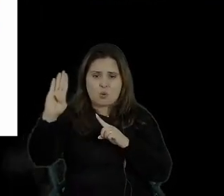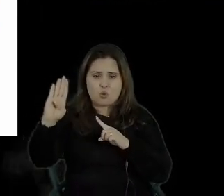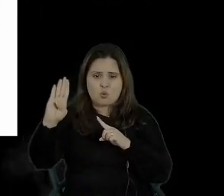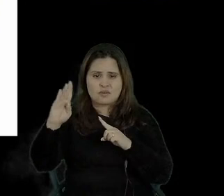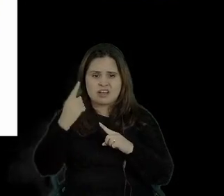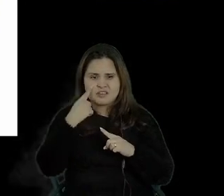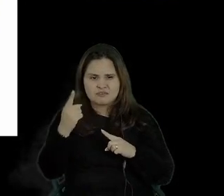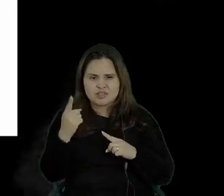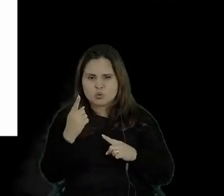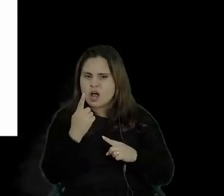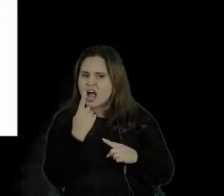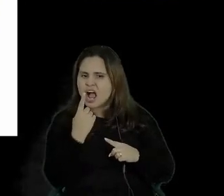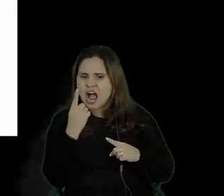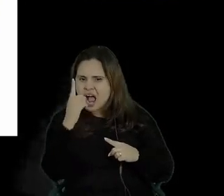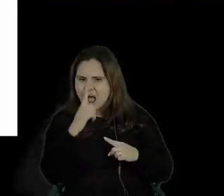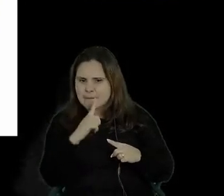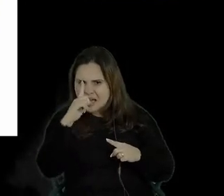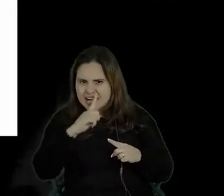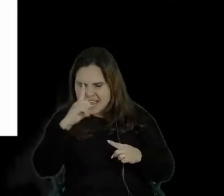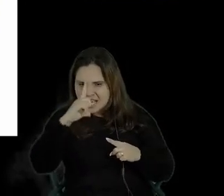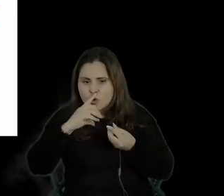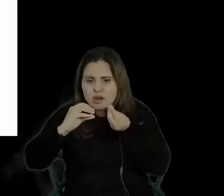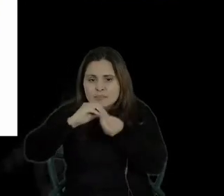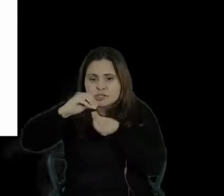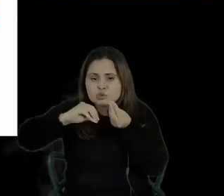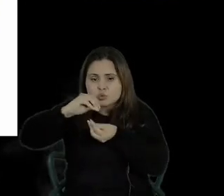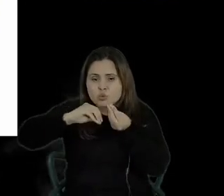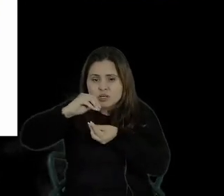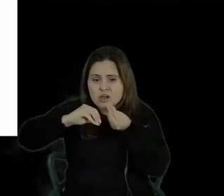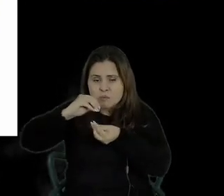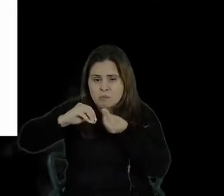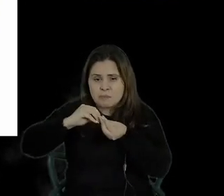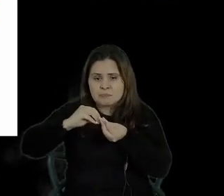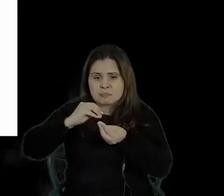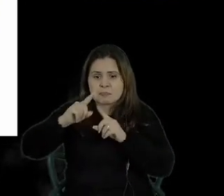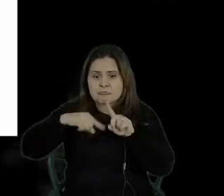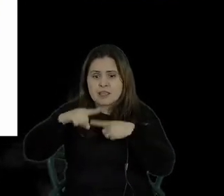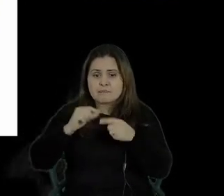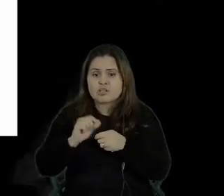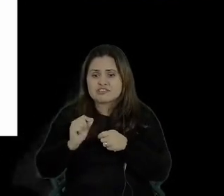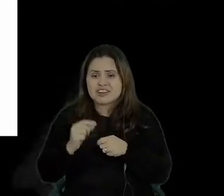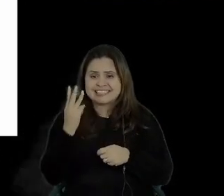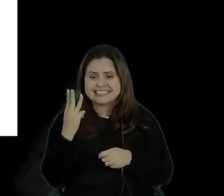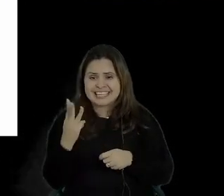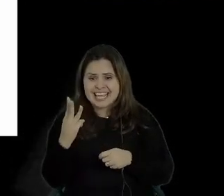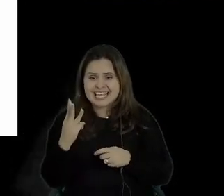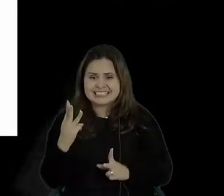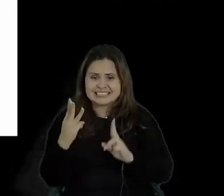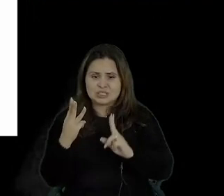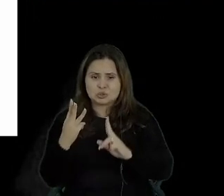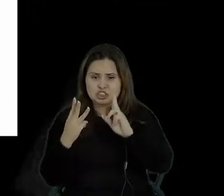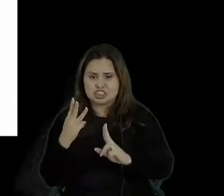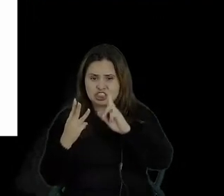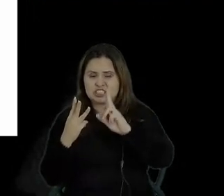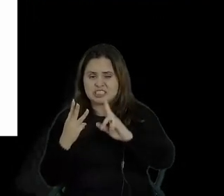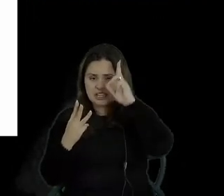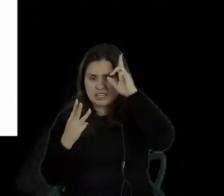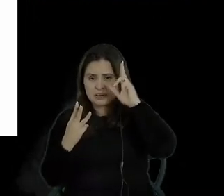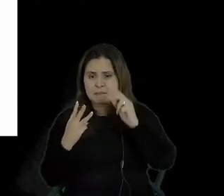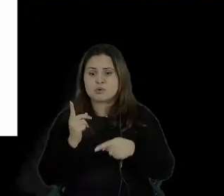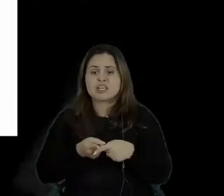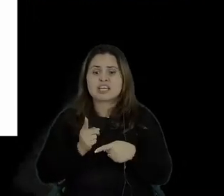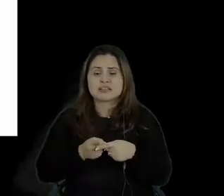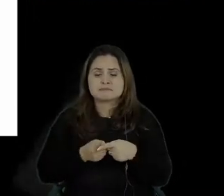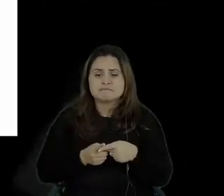que se mistura, o sangue venoso, o sangue arterial, gente. E depois são feitas 3 cirurgias durante 3 anos para que uma parte